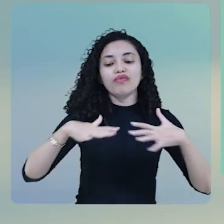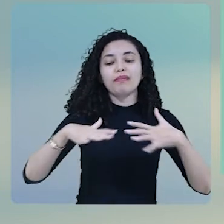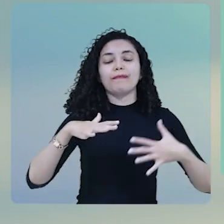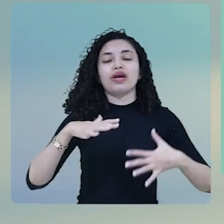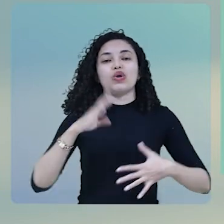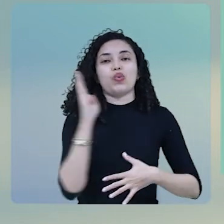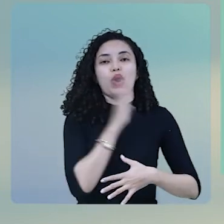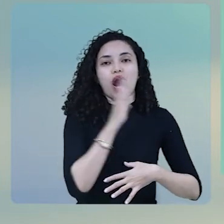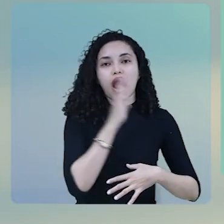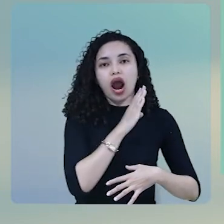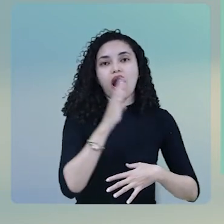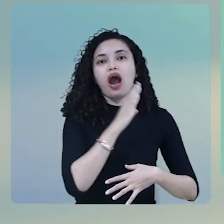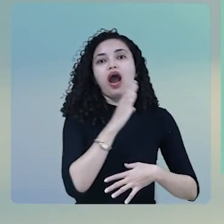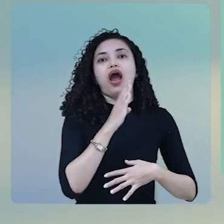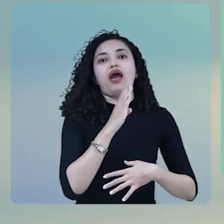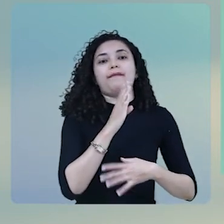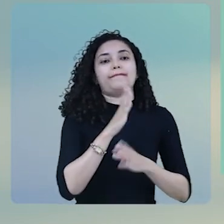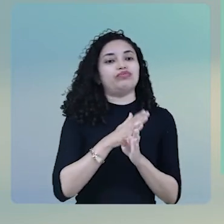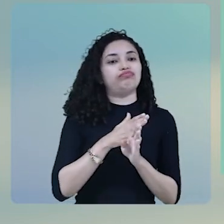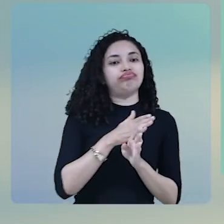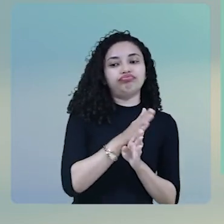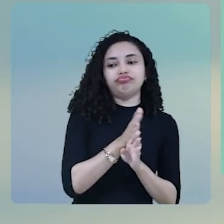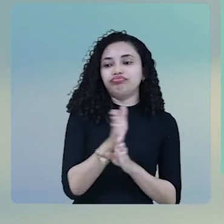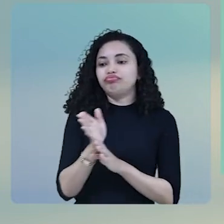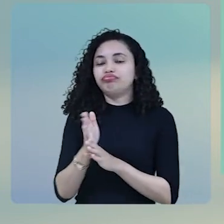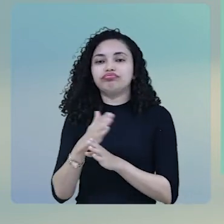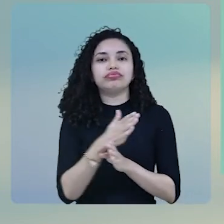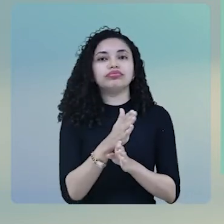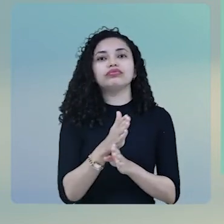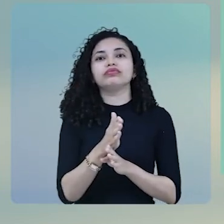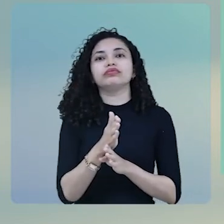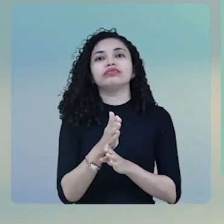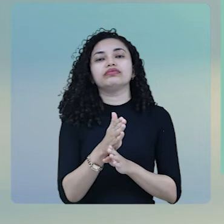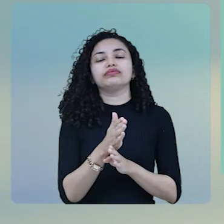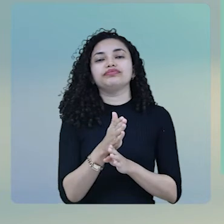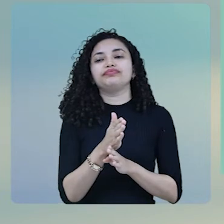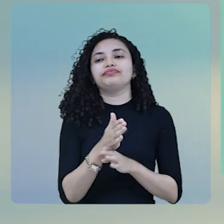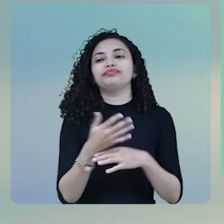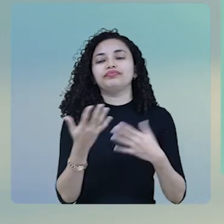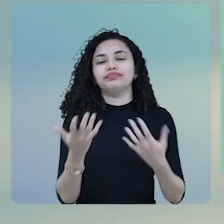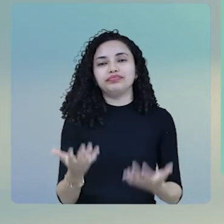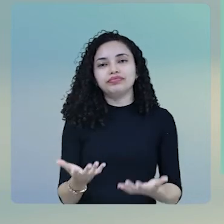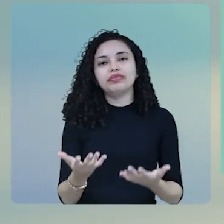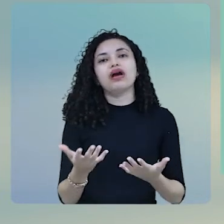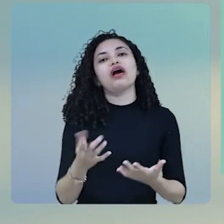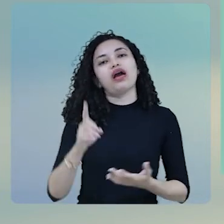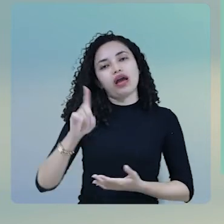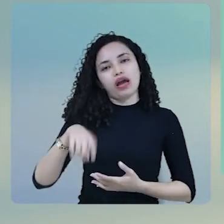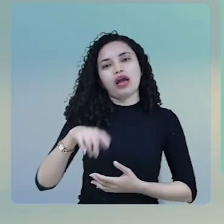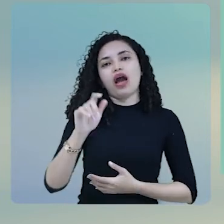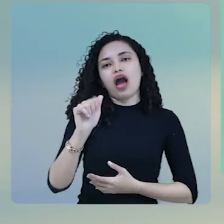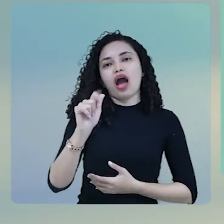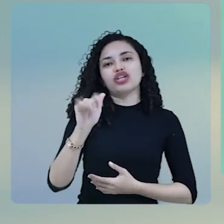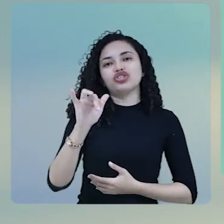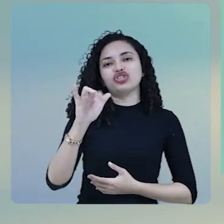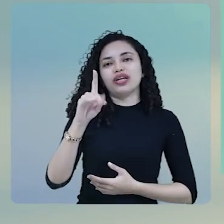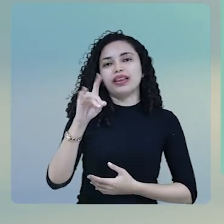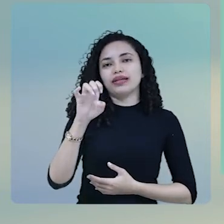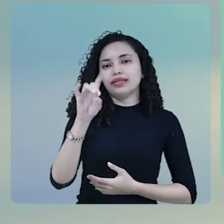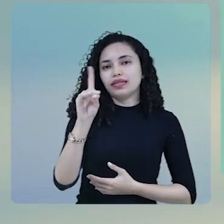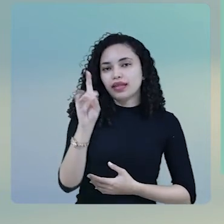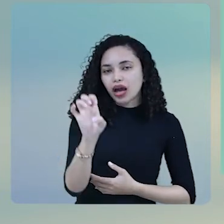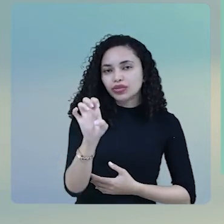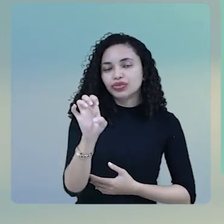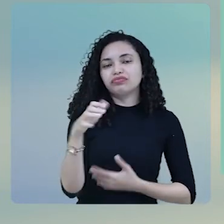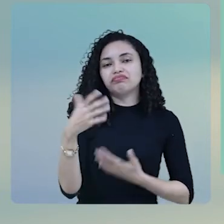eu vá praticar. Então, a questão da agilidade, movimentação rápida, mudança de direção. Falou em mudança de